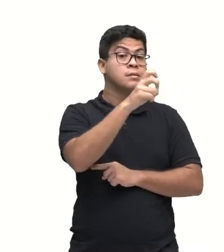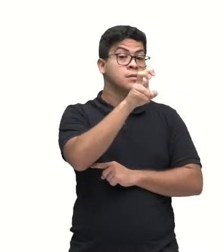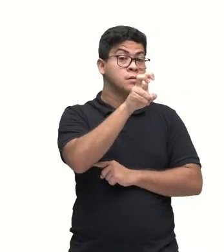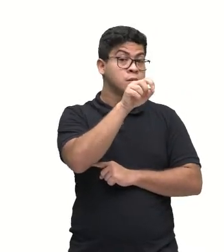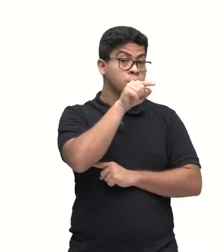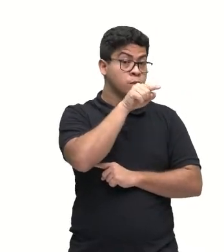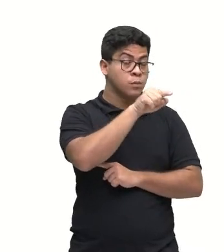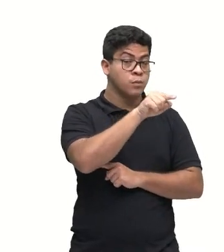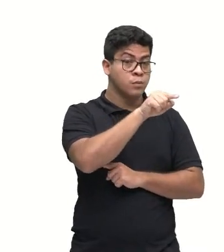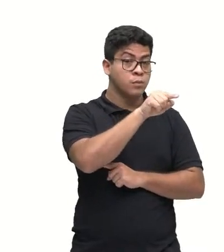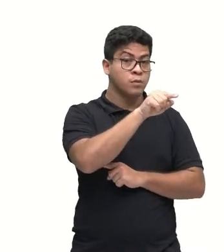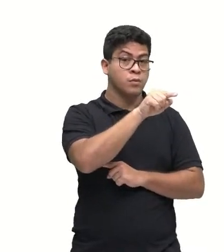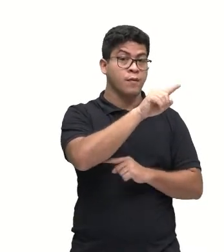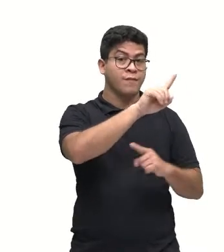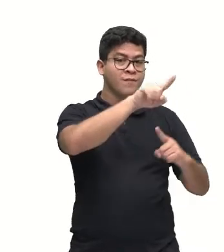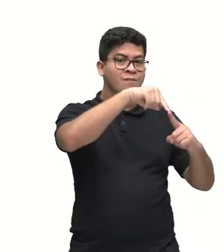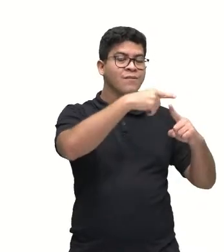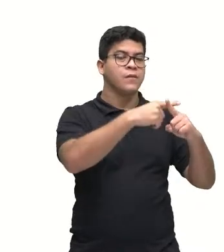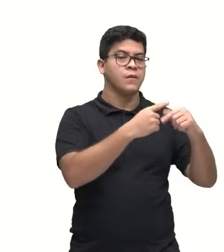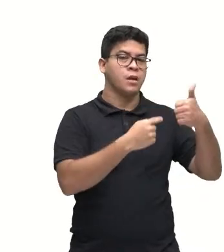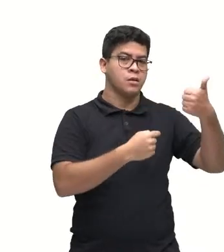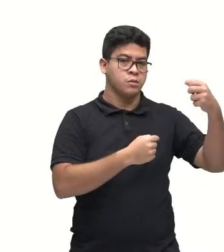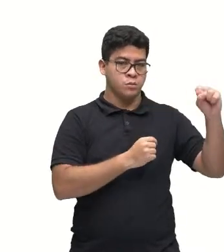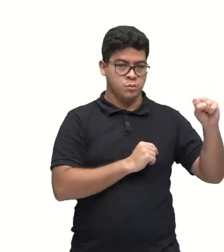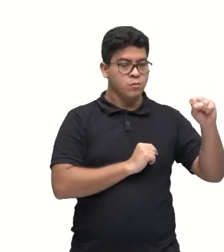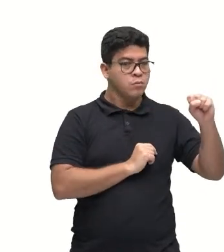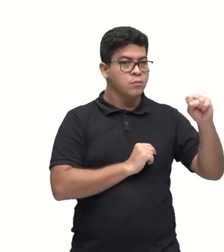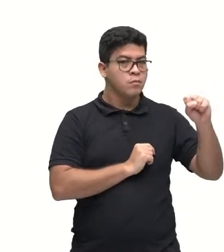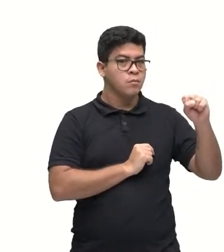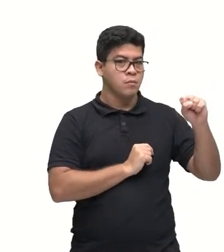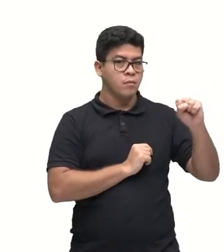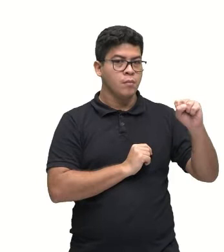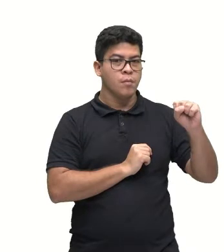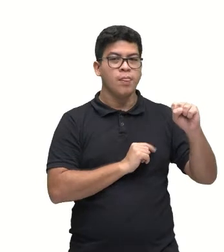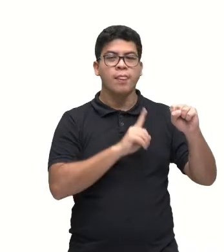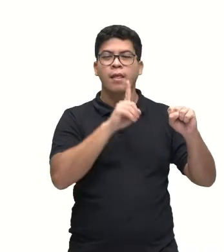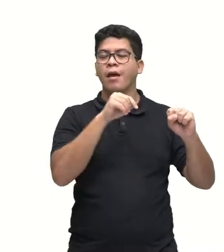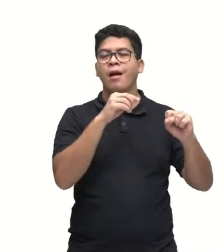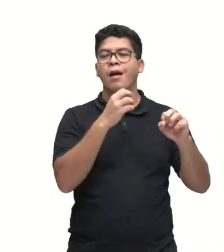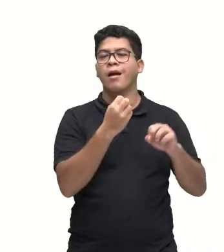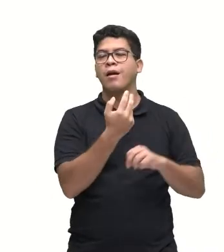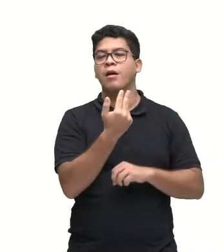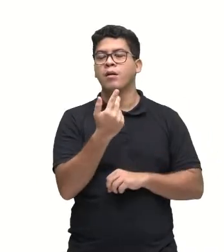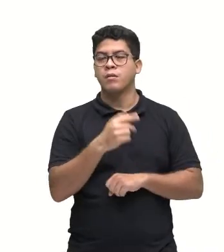aqui, 5.000 vezes 18, é igual a 90.000.